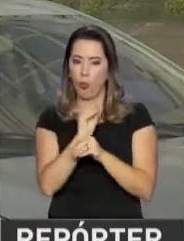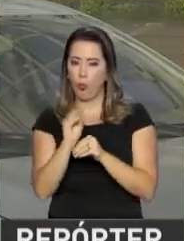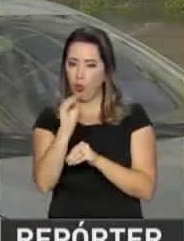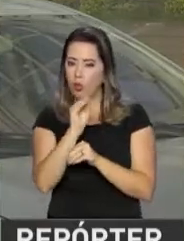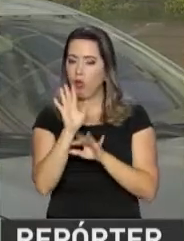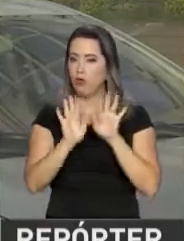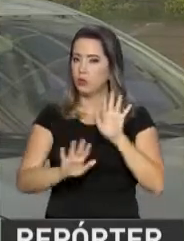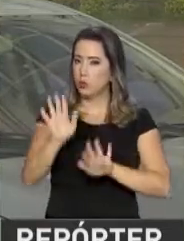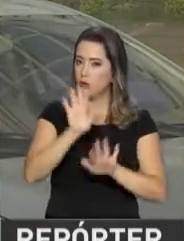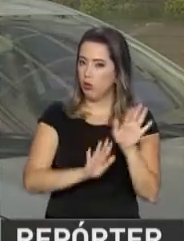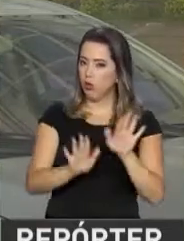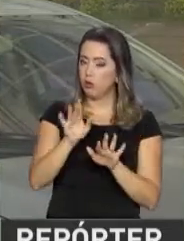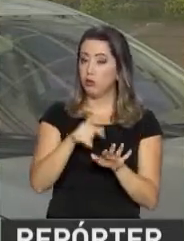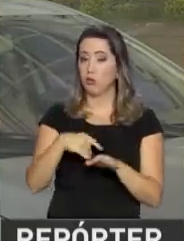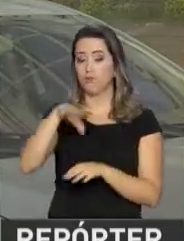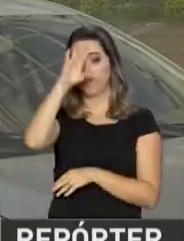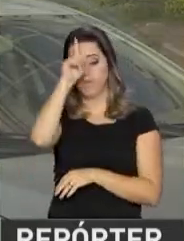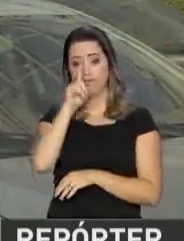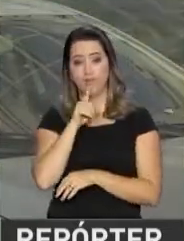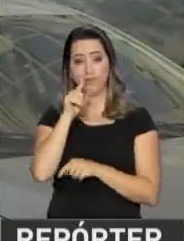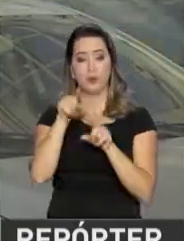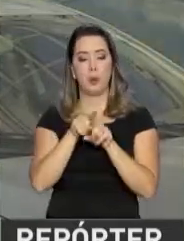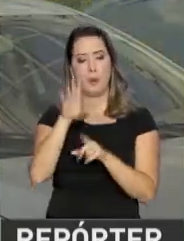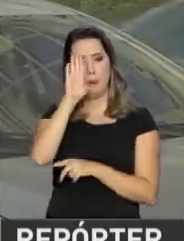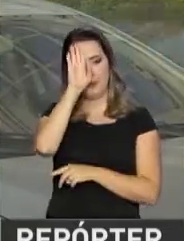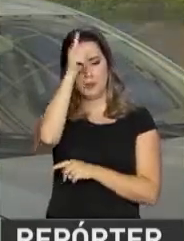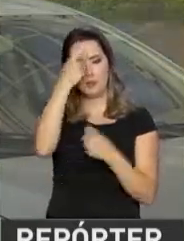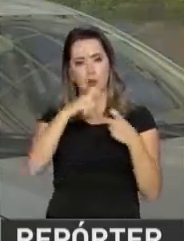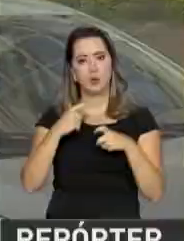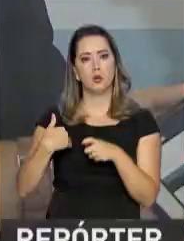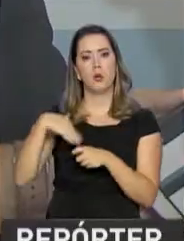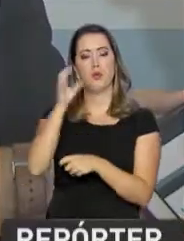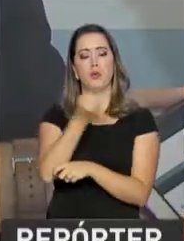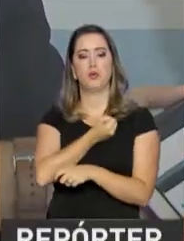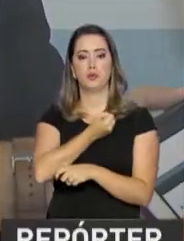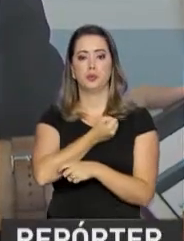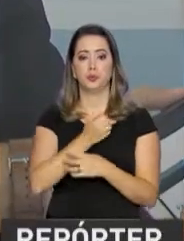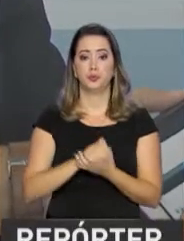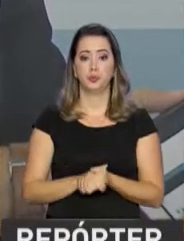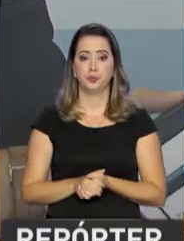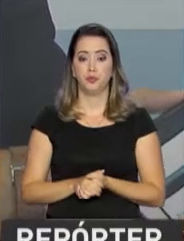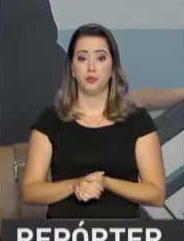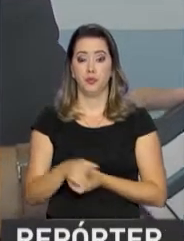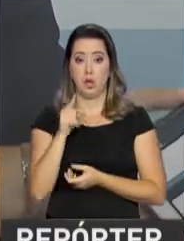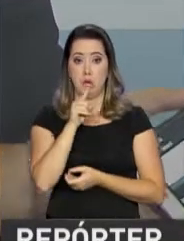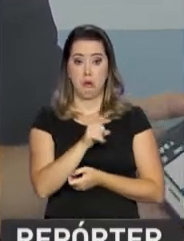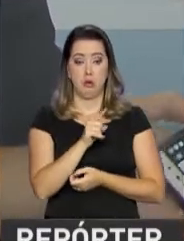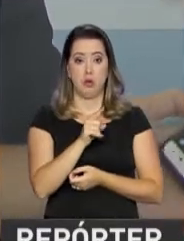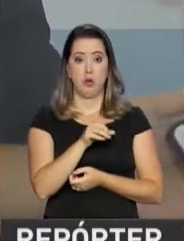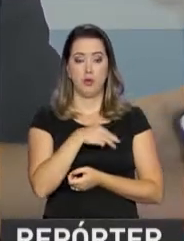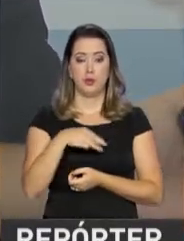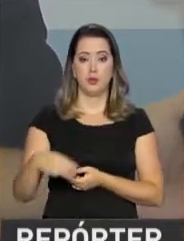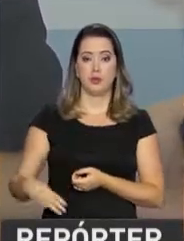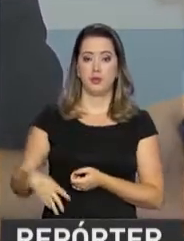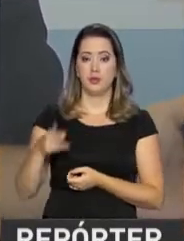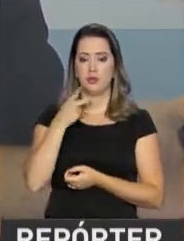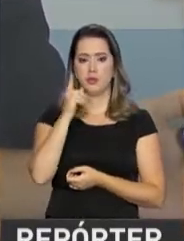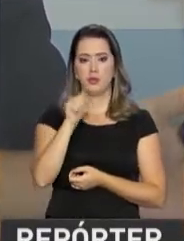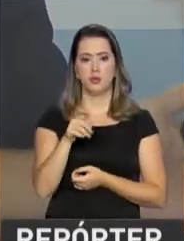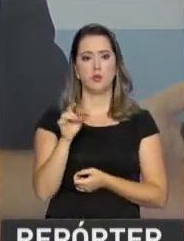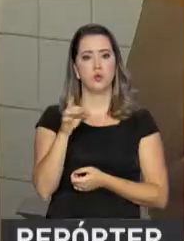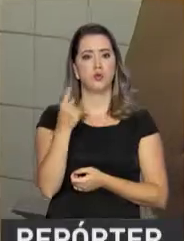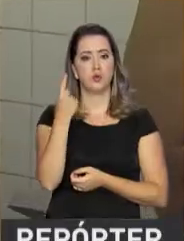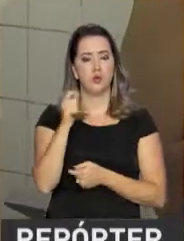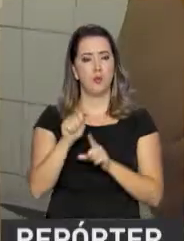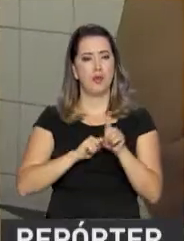amarela, principalmente nas regiões com maior número de casos. O ministro da Saúde interino, Antônio Nadi, disse que apenas